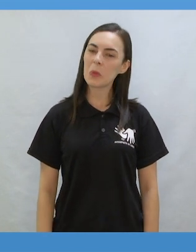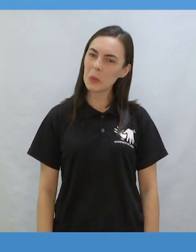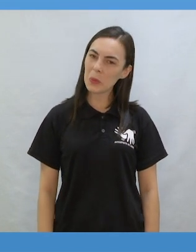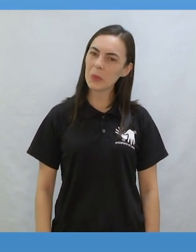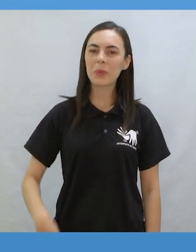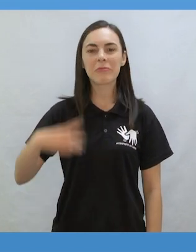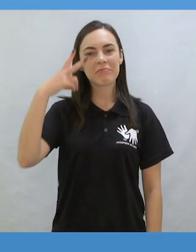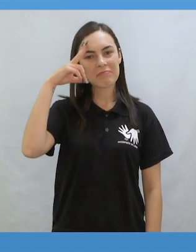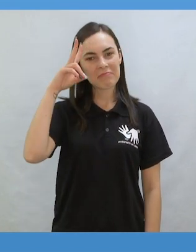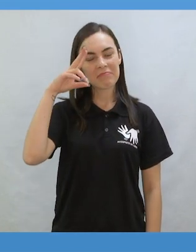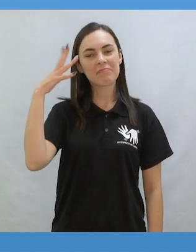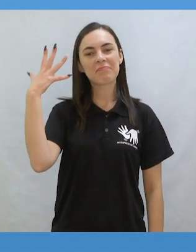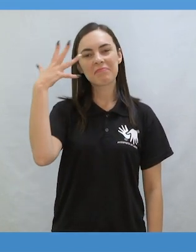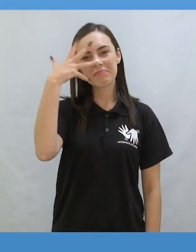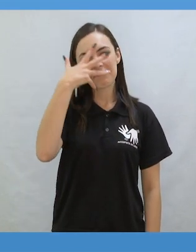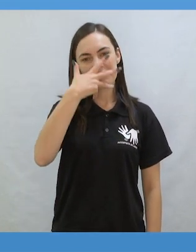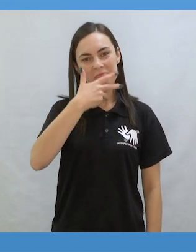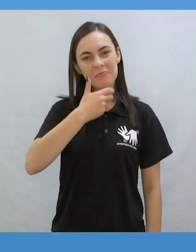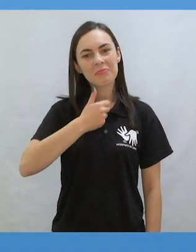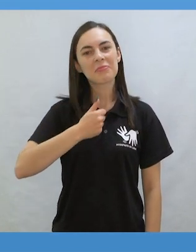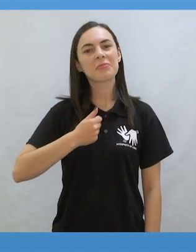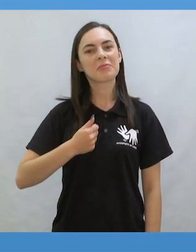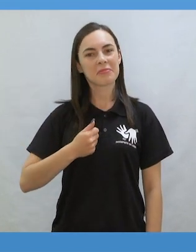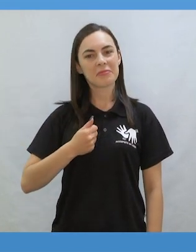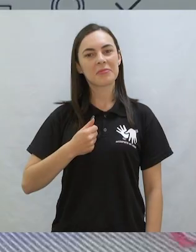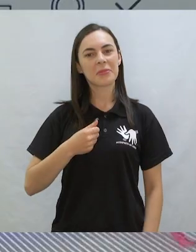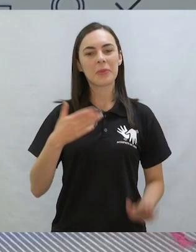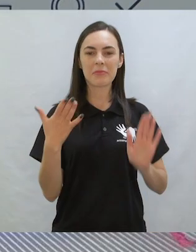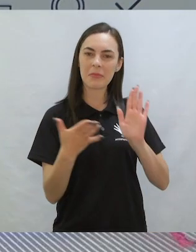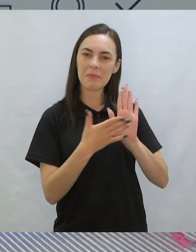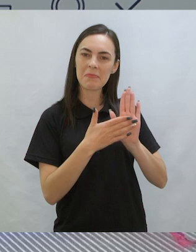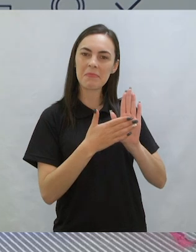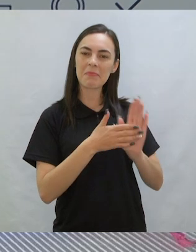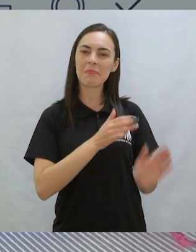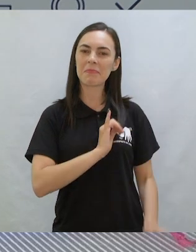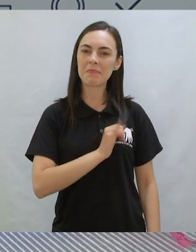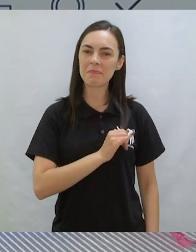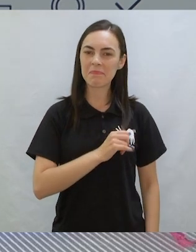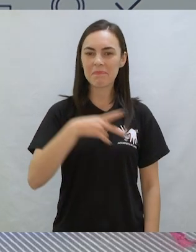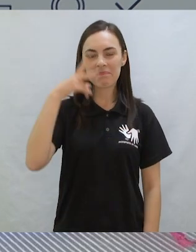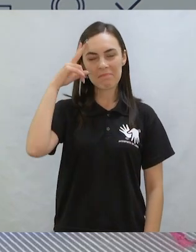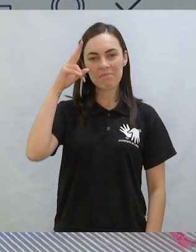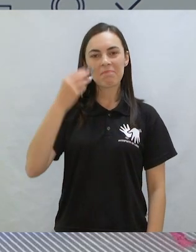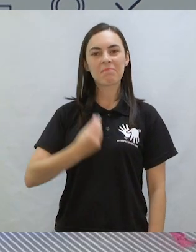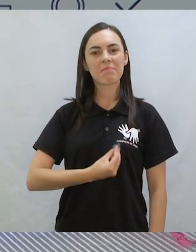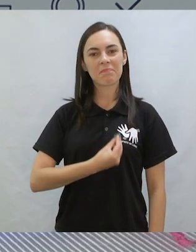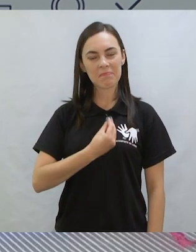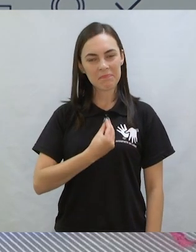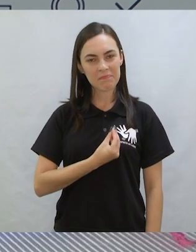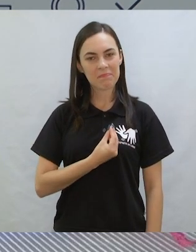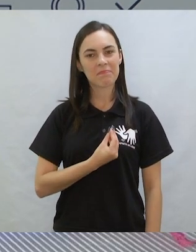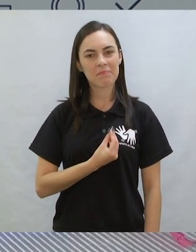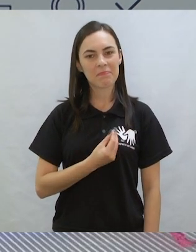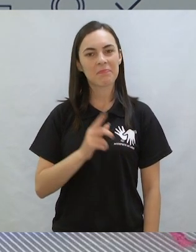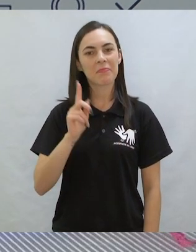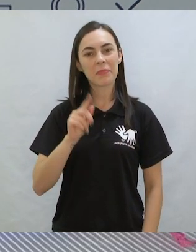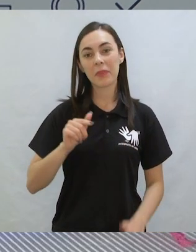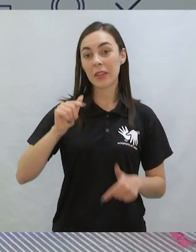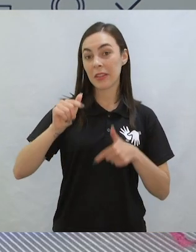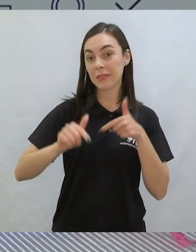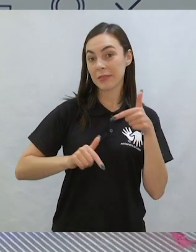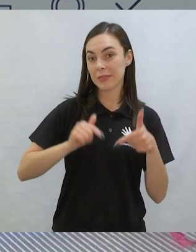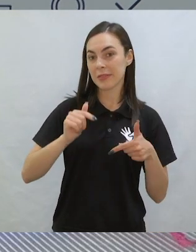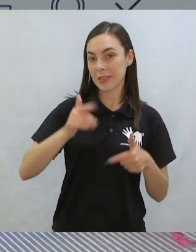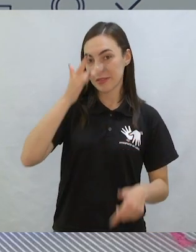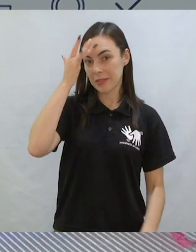Veja que linda essa história do propósito desse Instituto História Viva, que é justamente